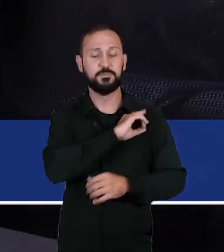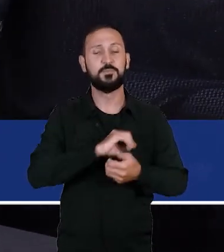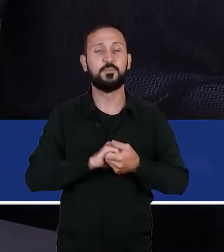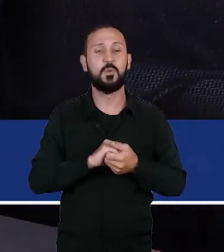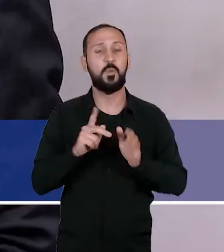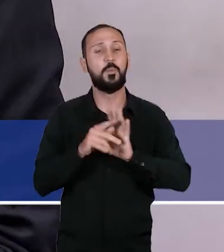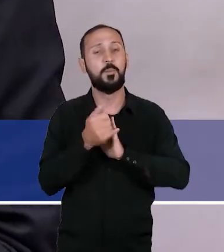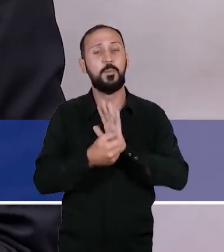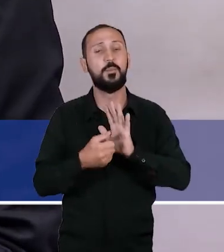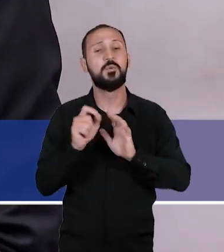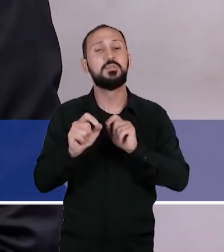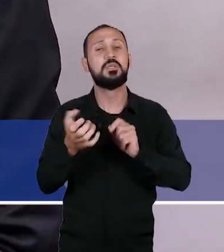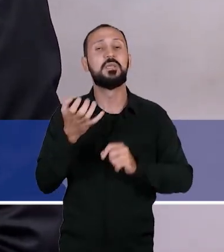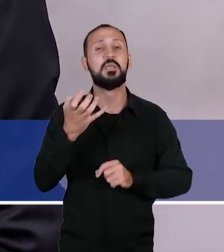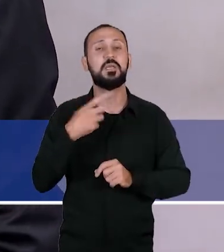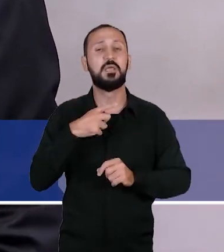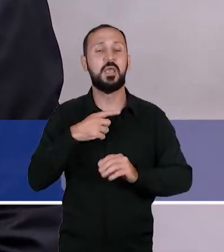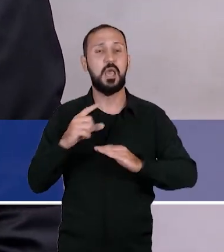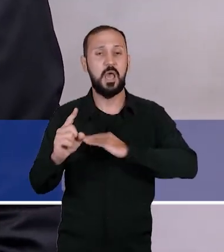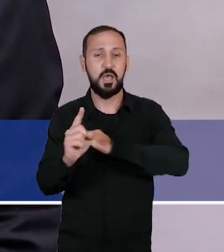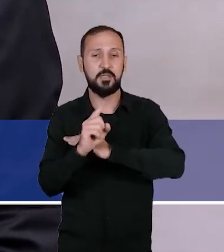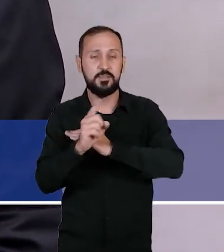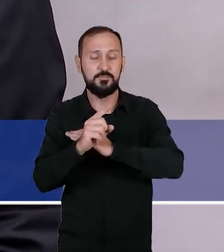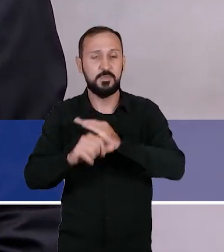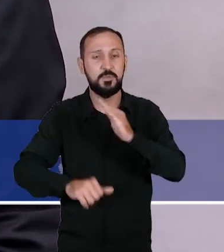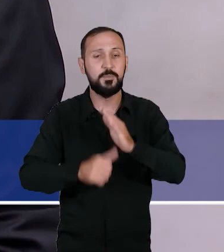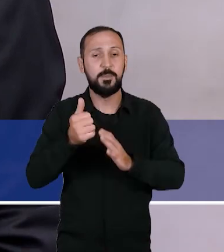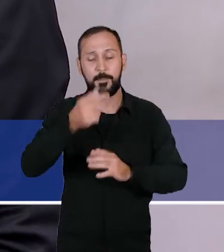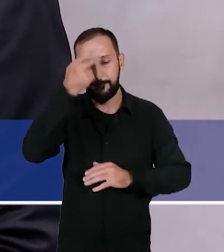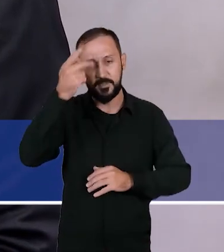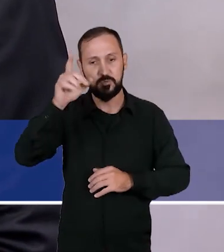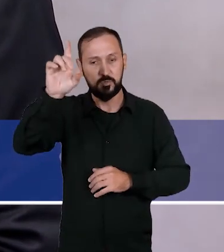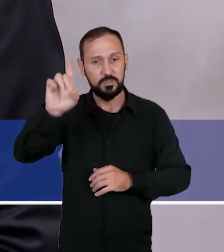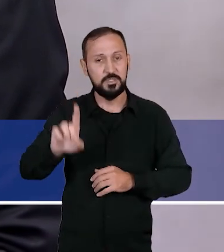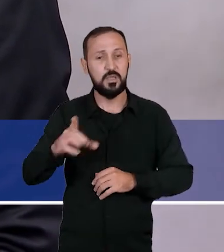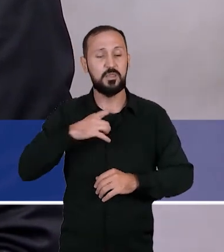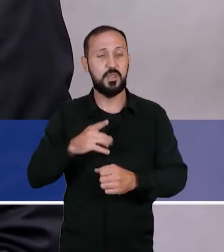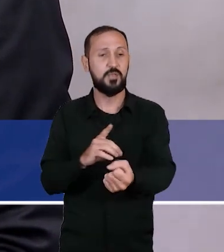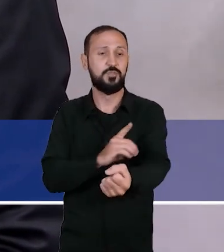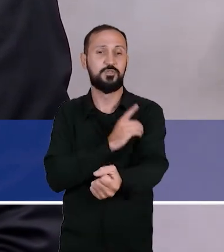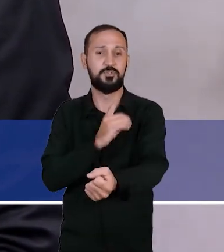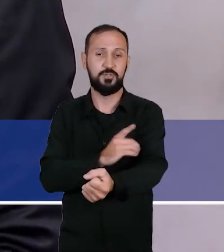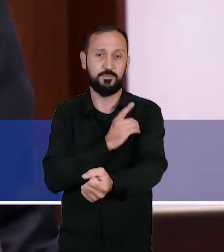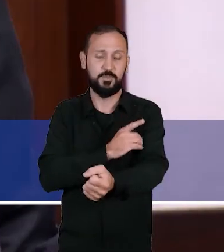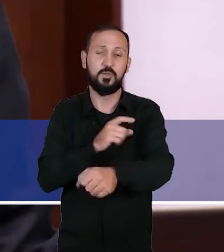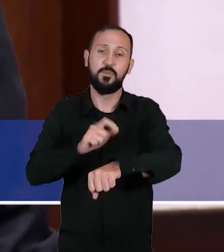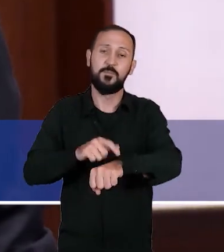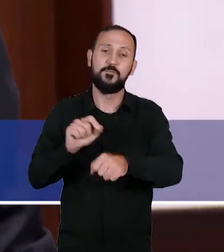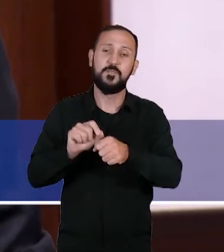do PSL, um projeto que prevê atendimento prioritário aos portadores de diabetes na realização de